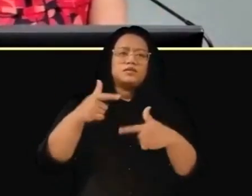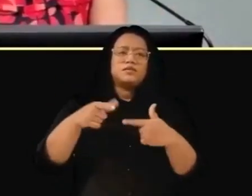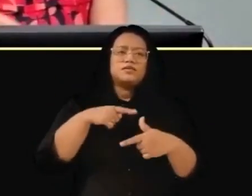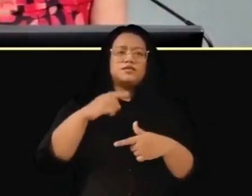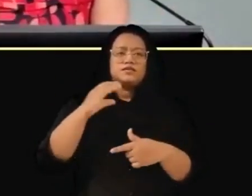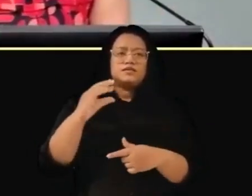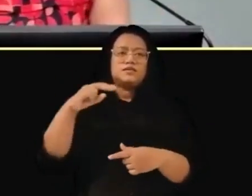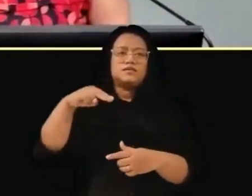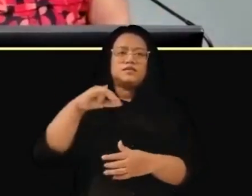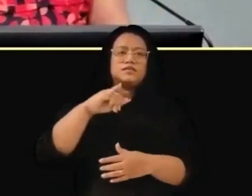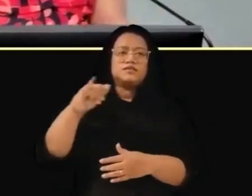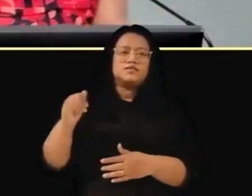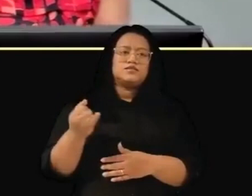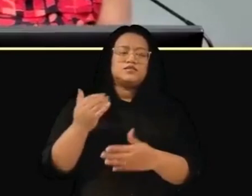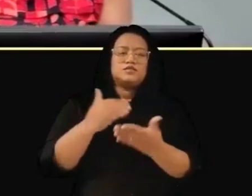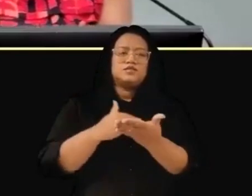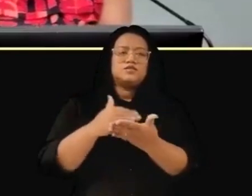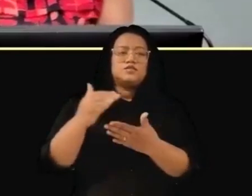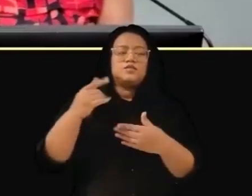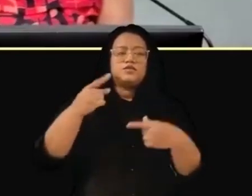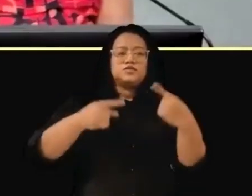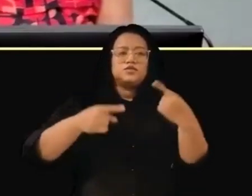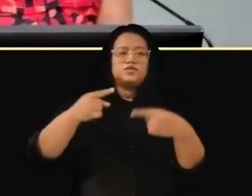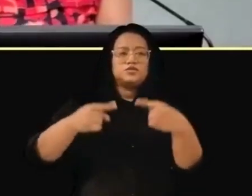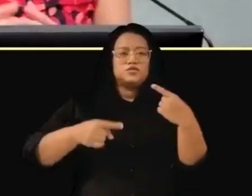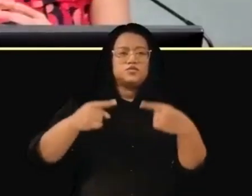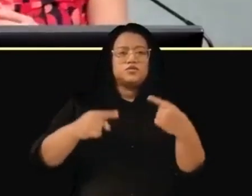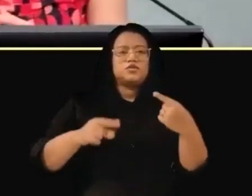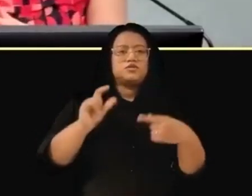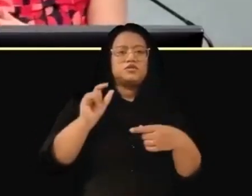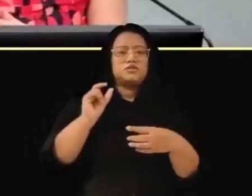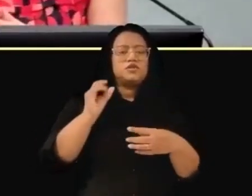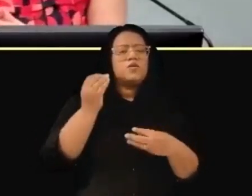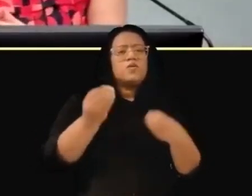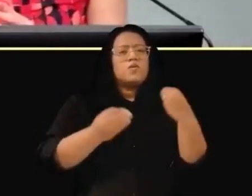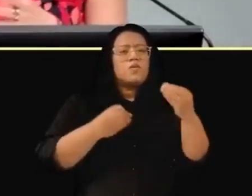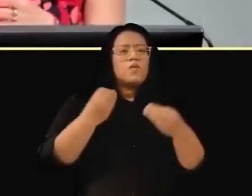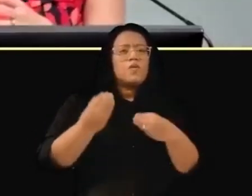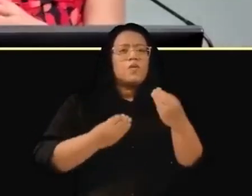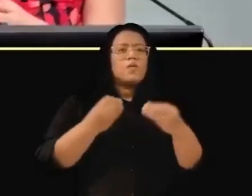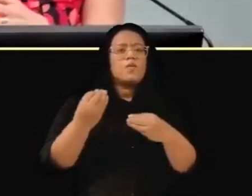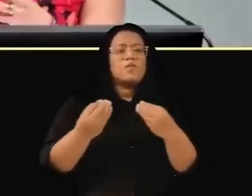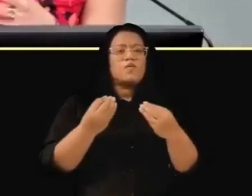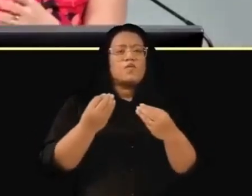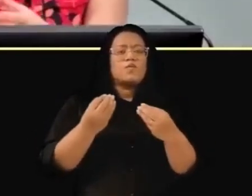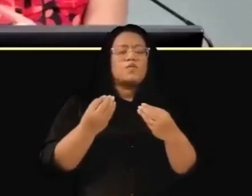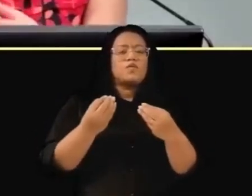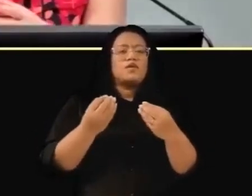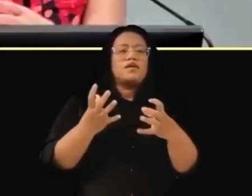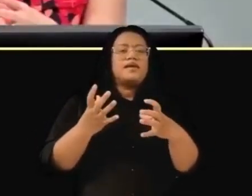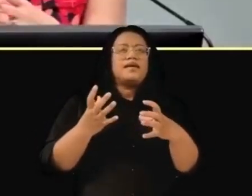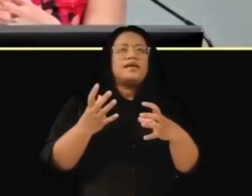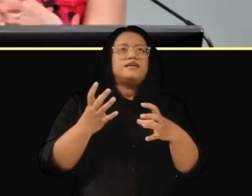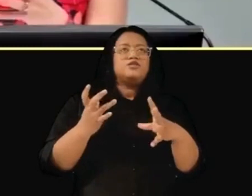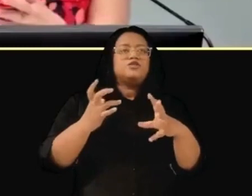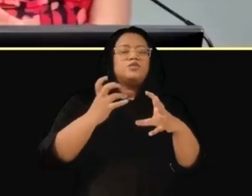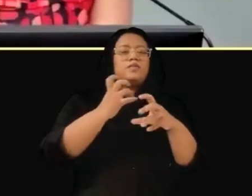CNJ, que começou a discutir como mensurar numa